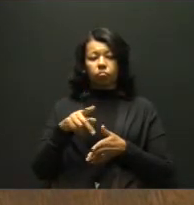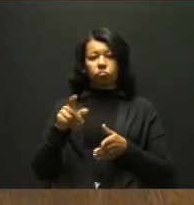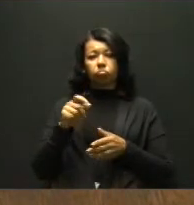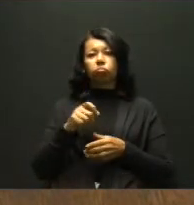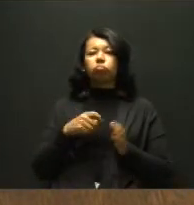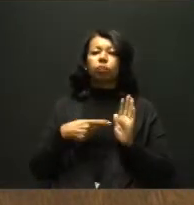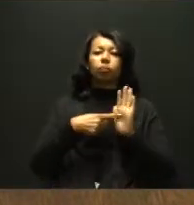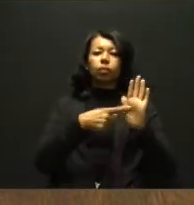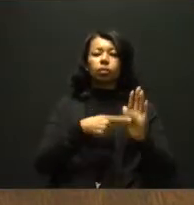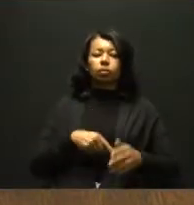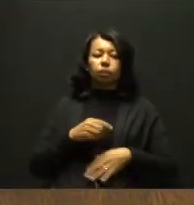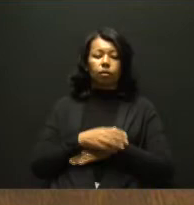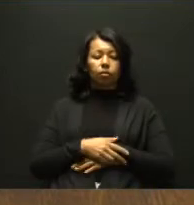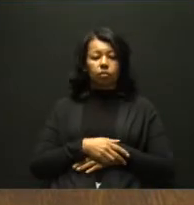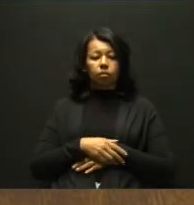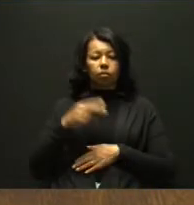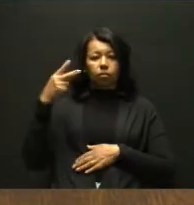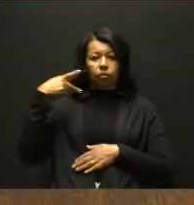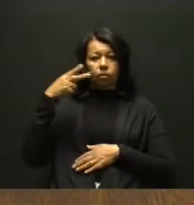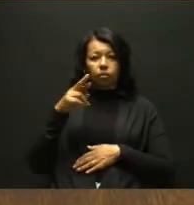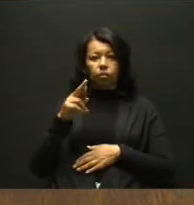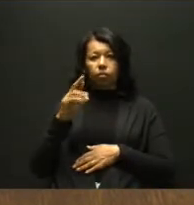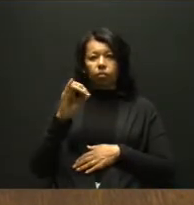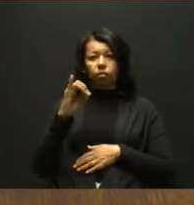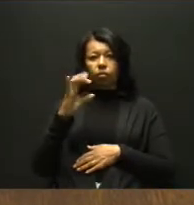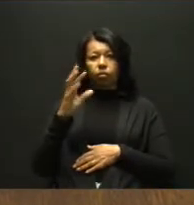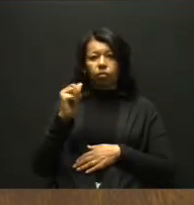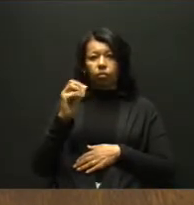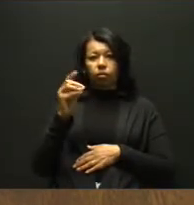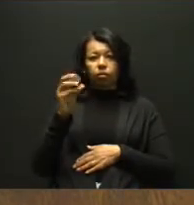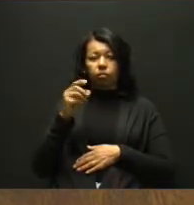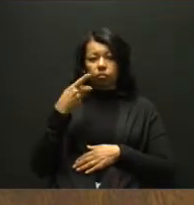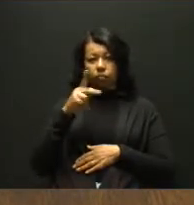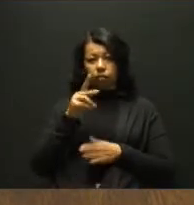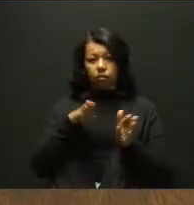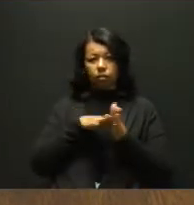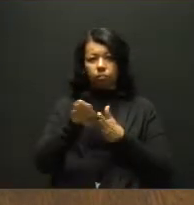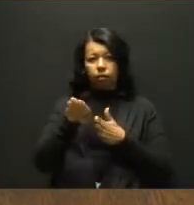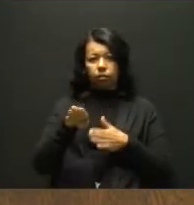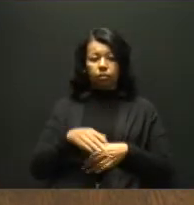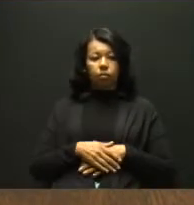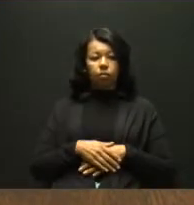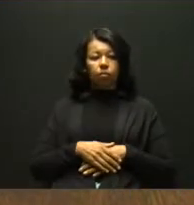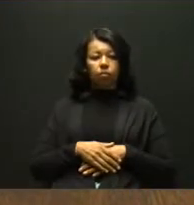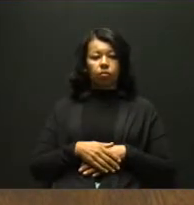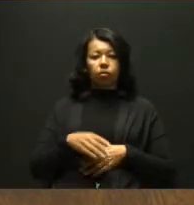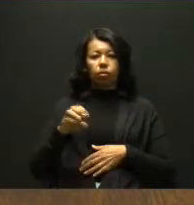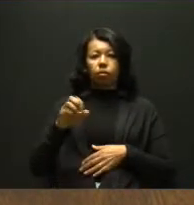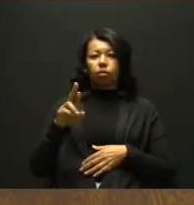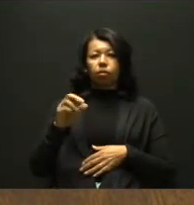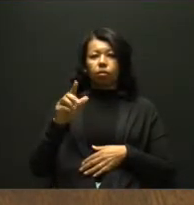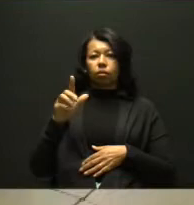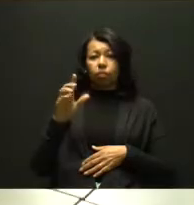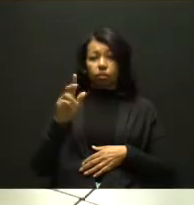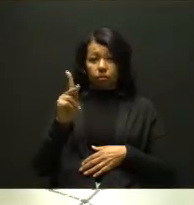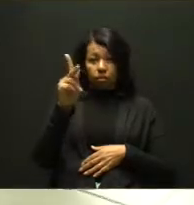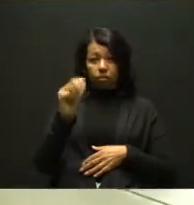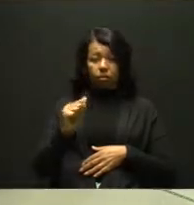apresentada por ricardo pela tramitação na época